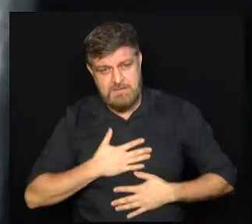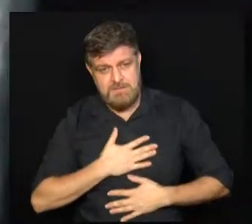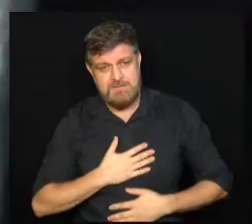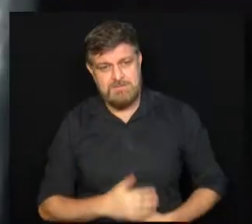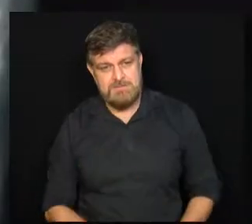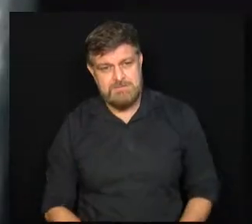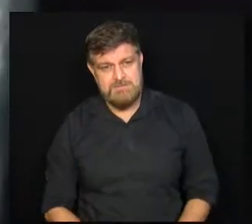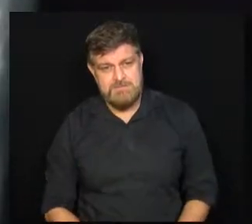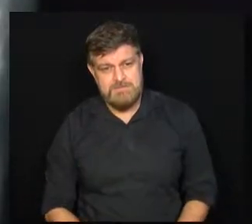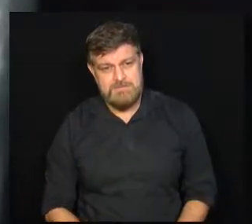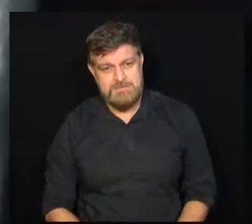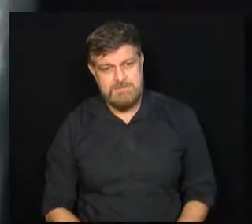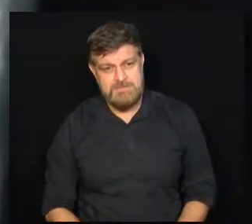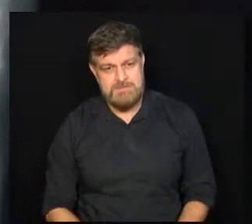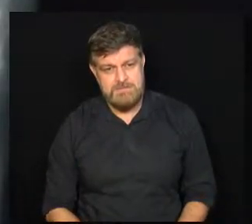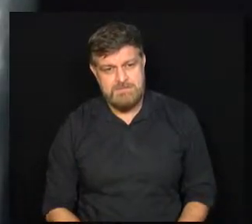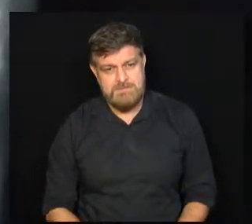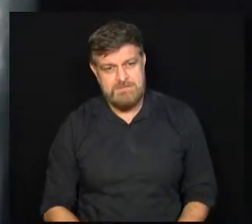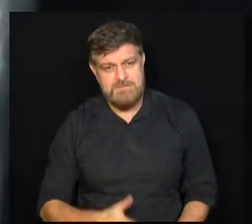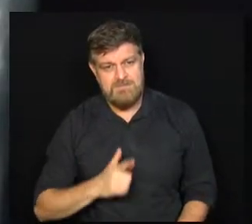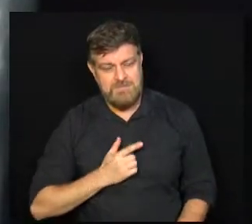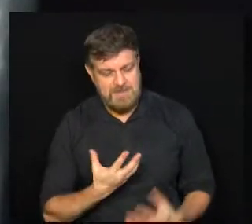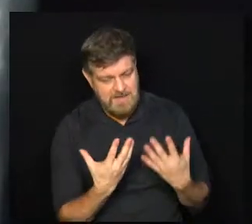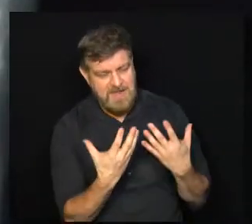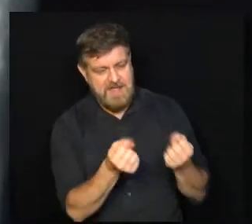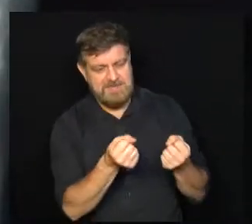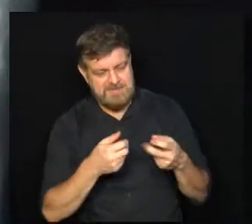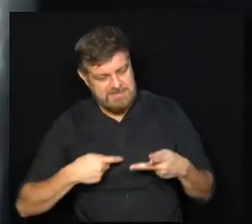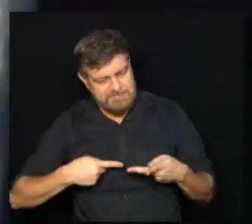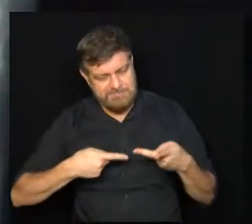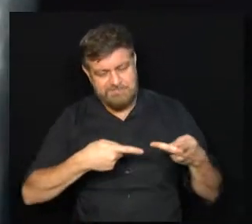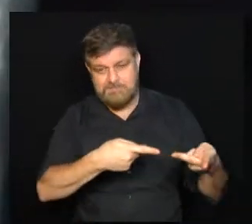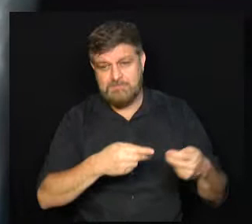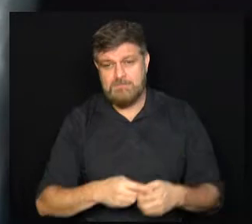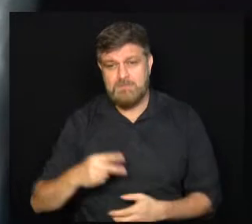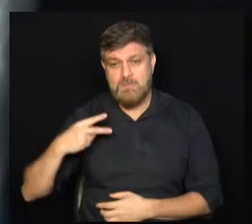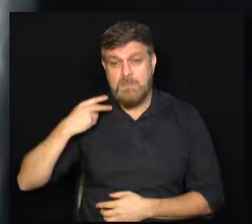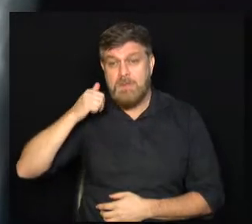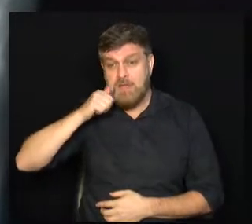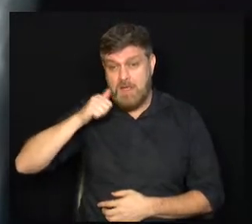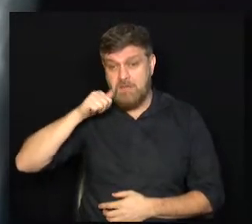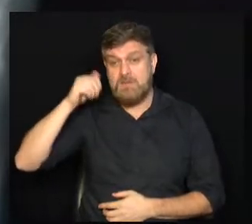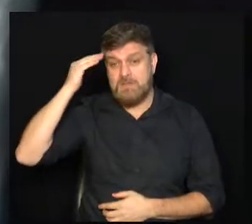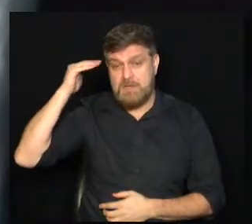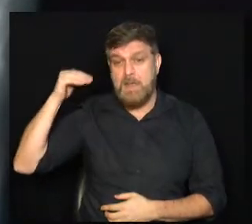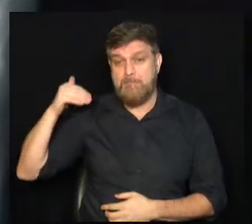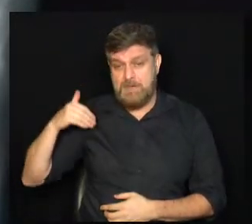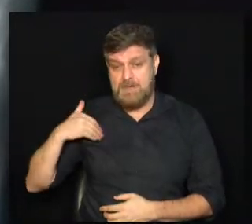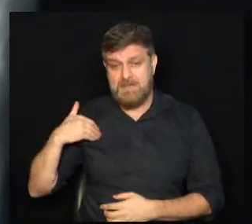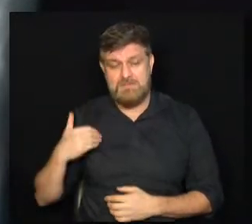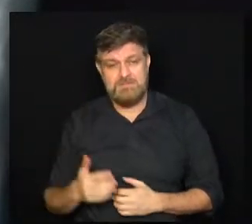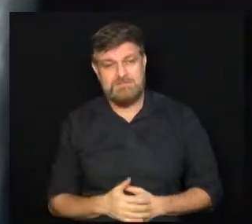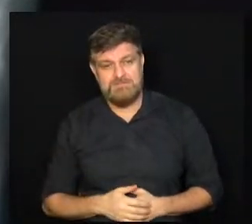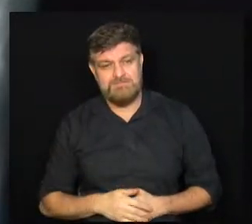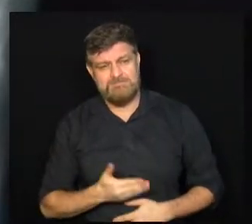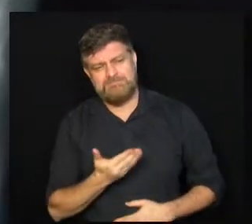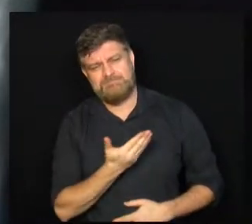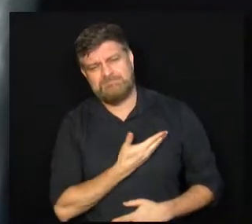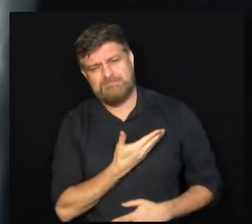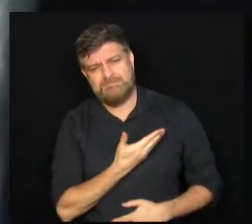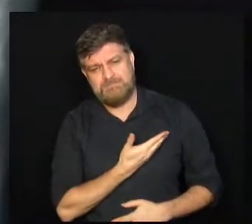podido receber e aceitar esse convite da vereadora Débora Palermo, nossa grande